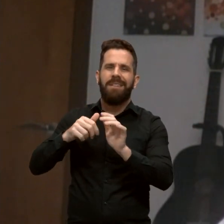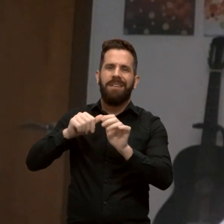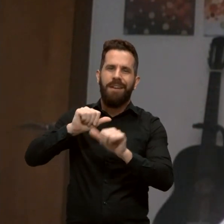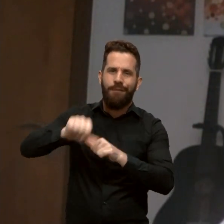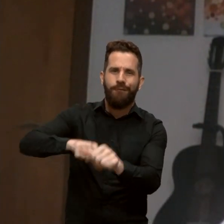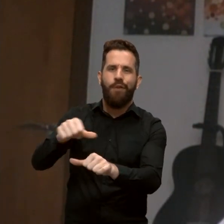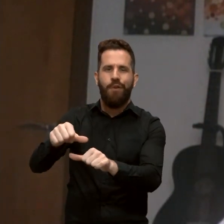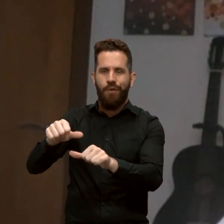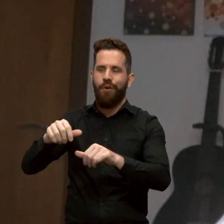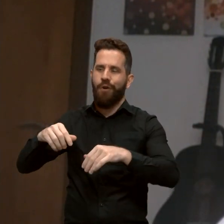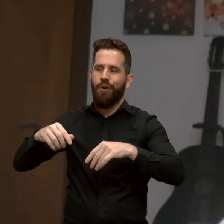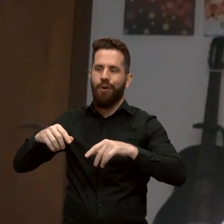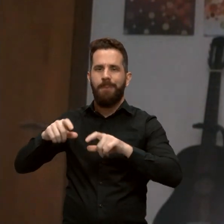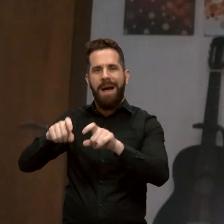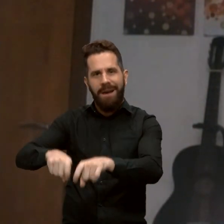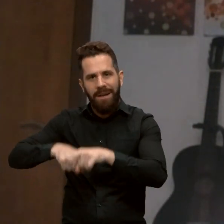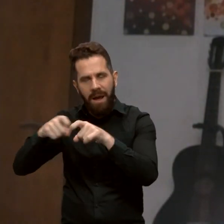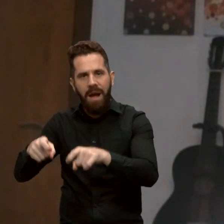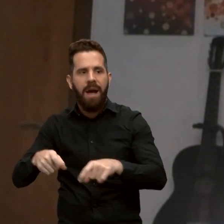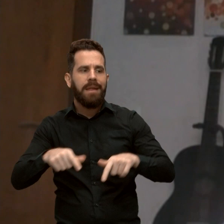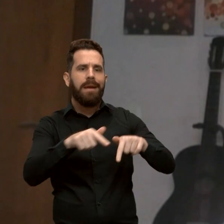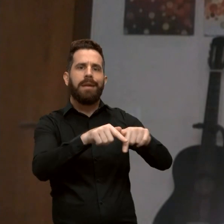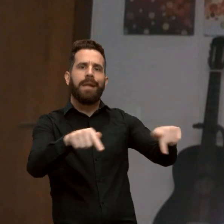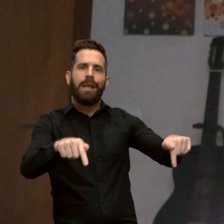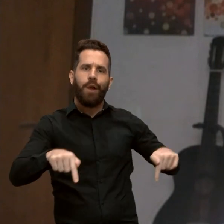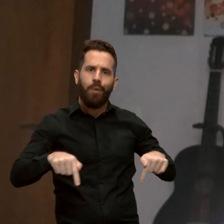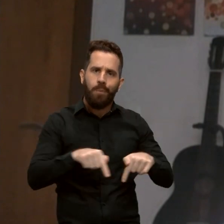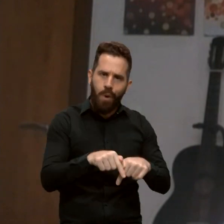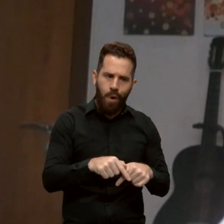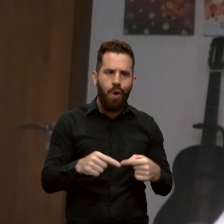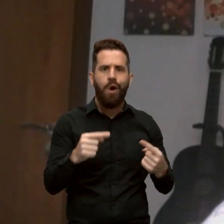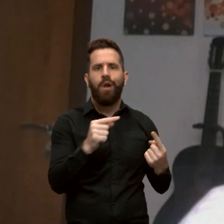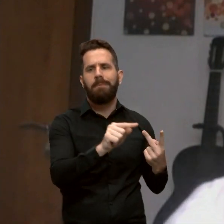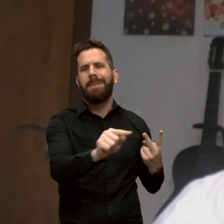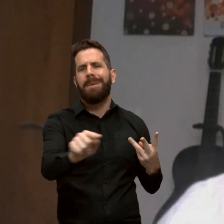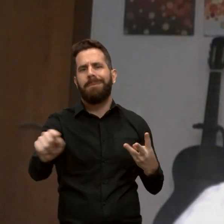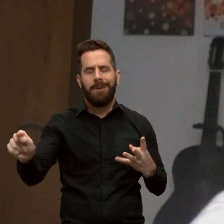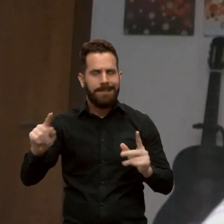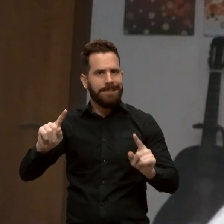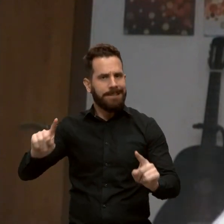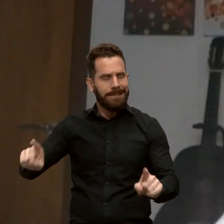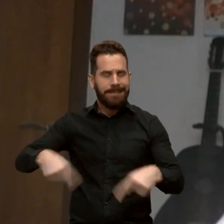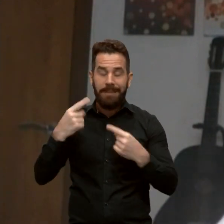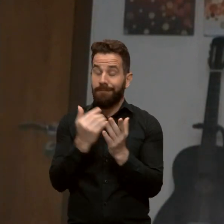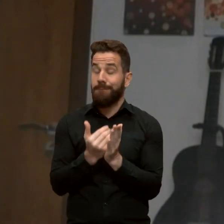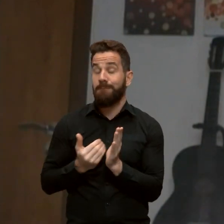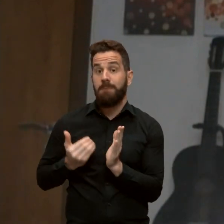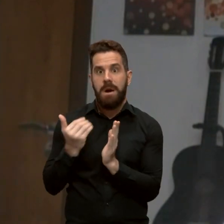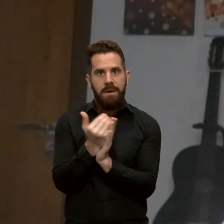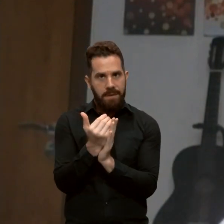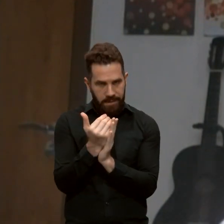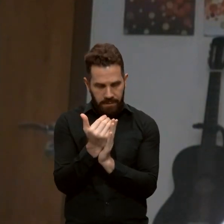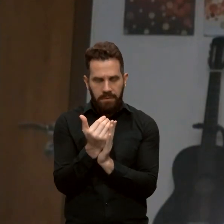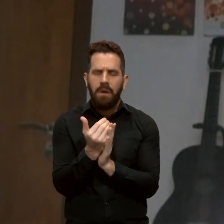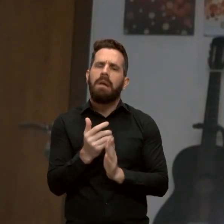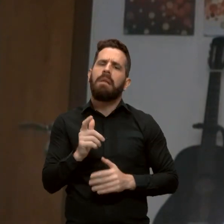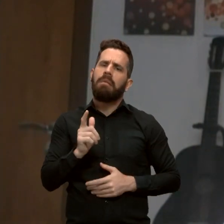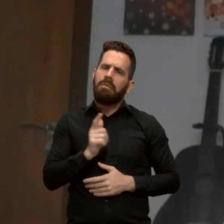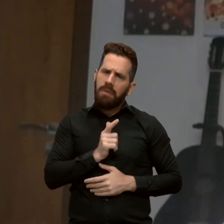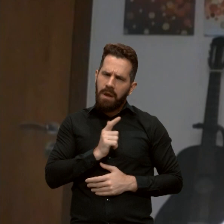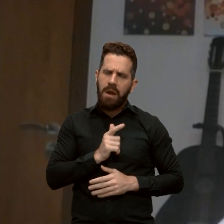desafios são maiores, eu diria, né. E em especial, existem algumas políticas públicas